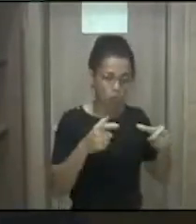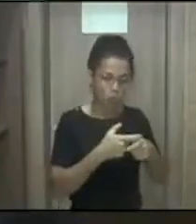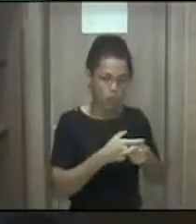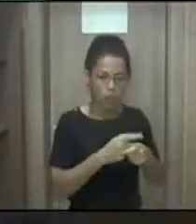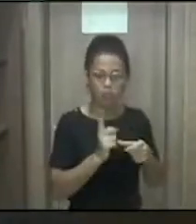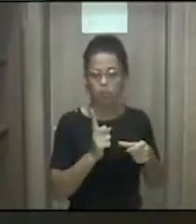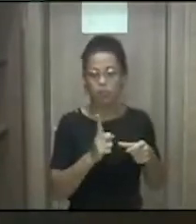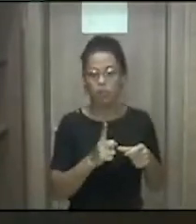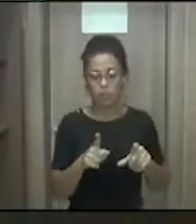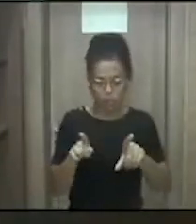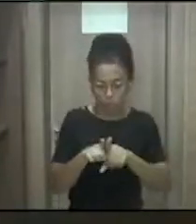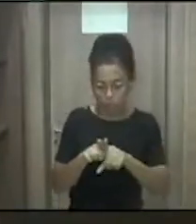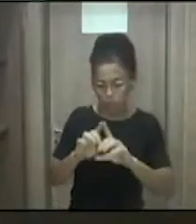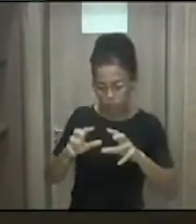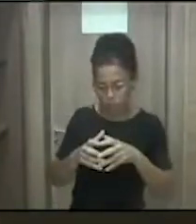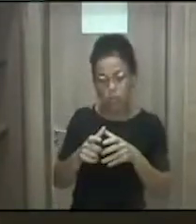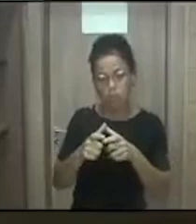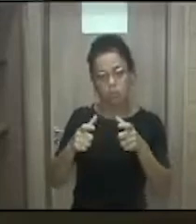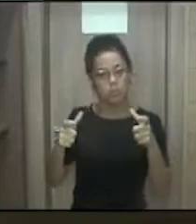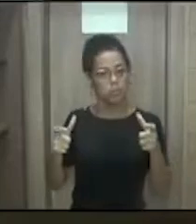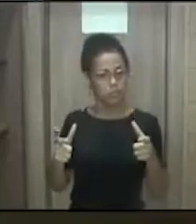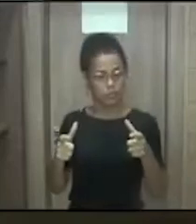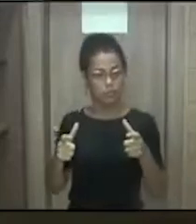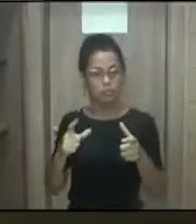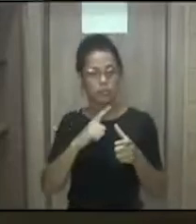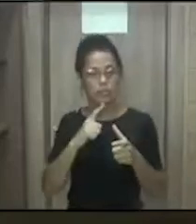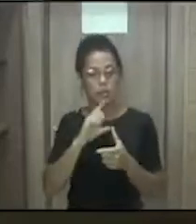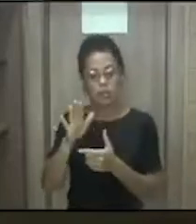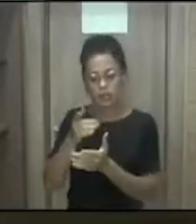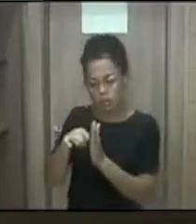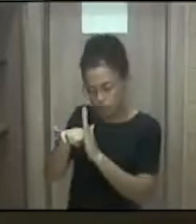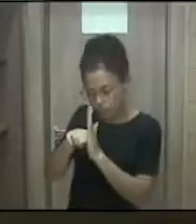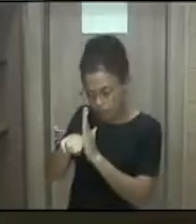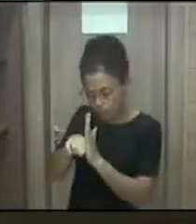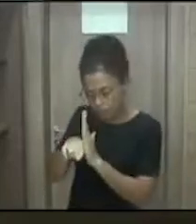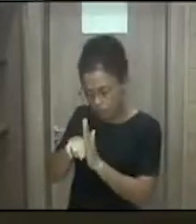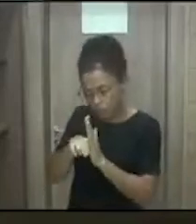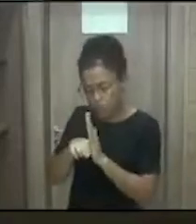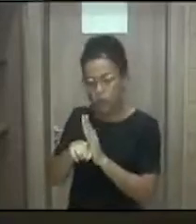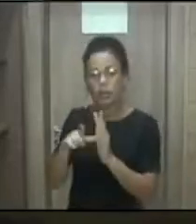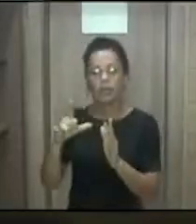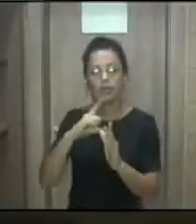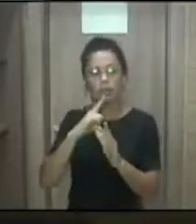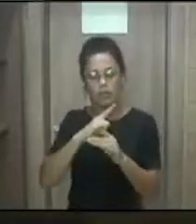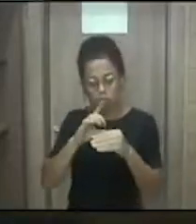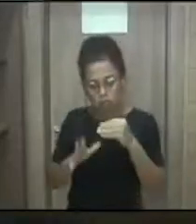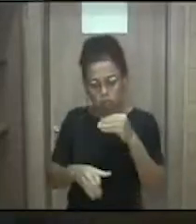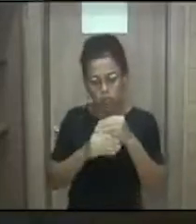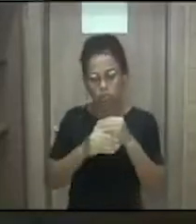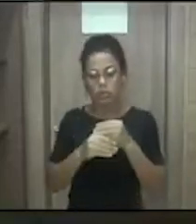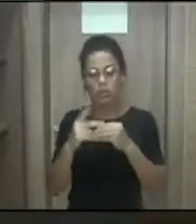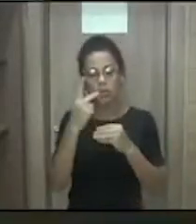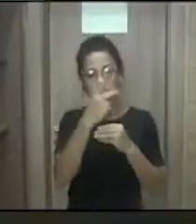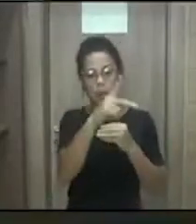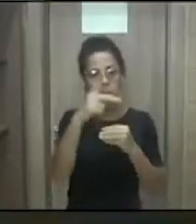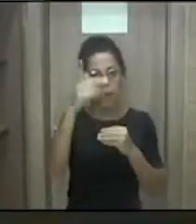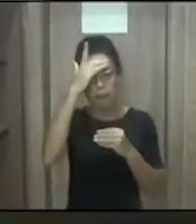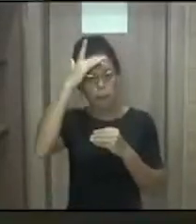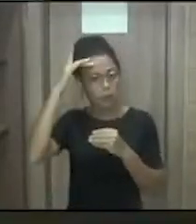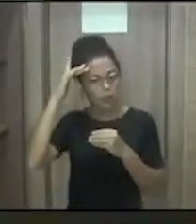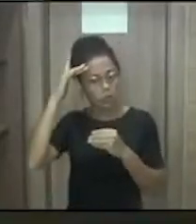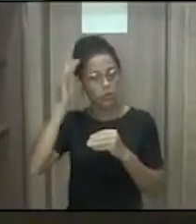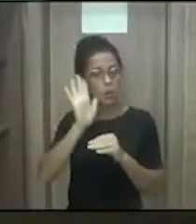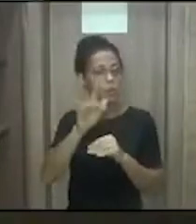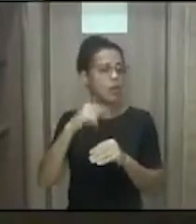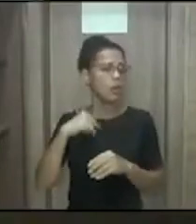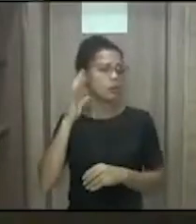mesmo trouxe, mas essa pesquisa incorporou muita gente, mas em quanto tempo, só para a gente